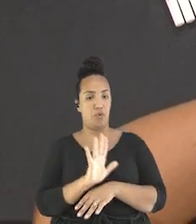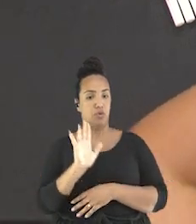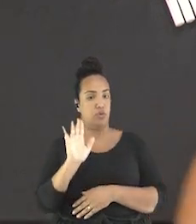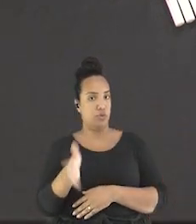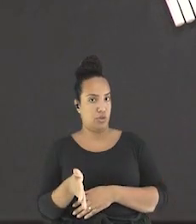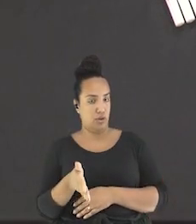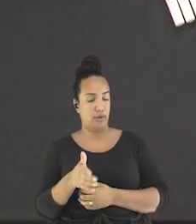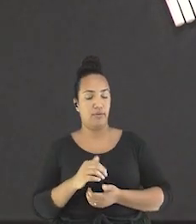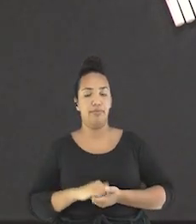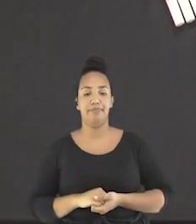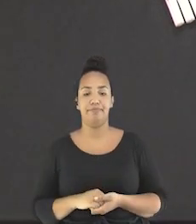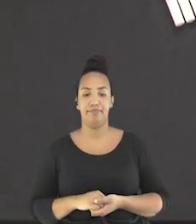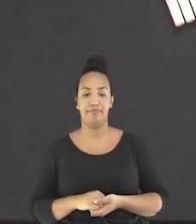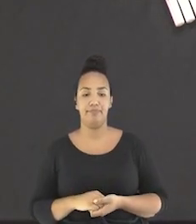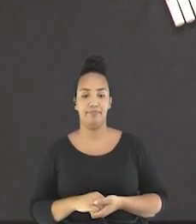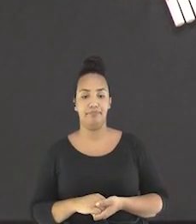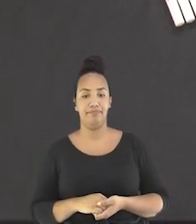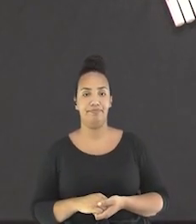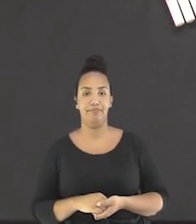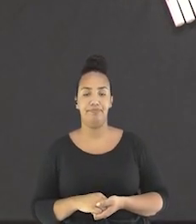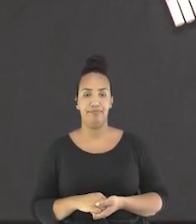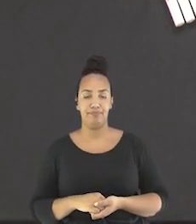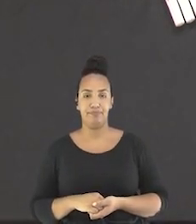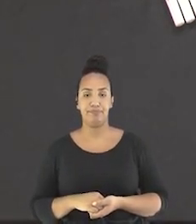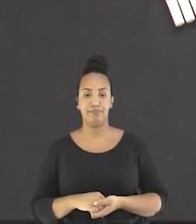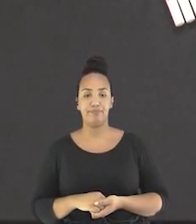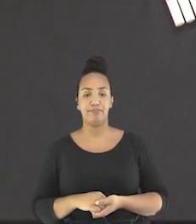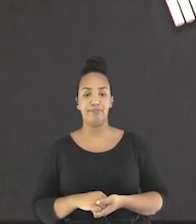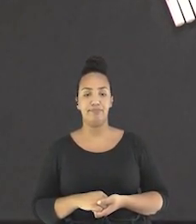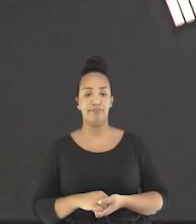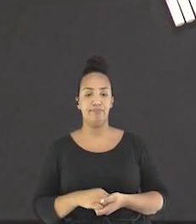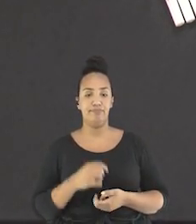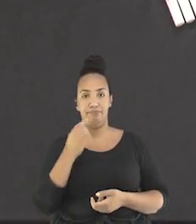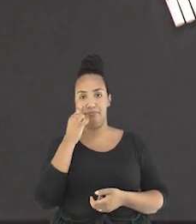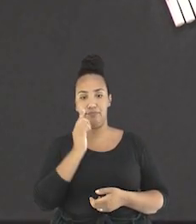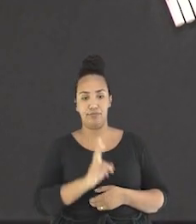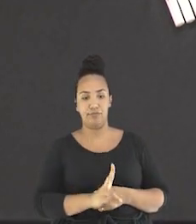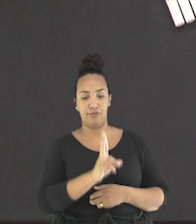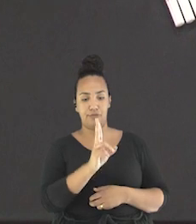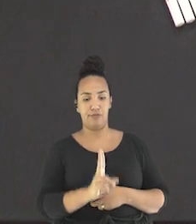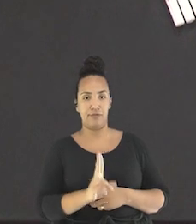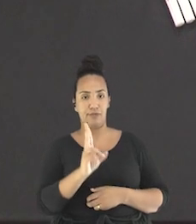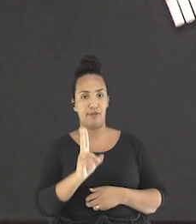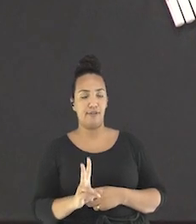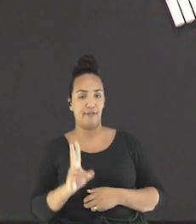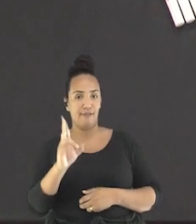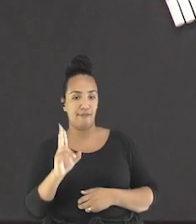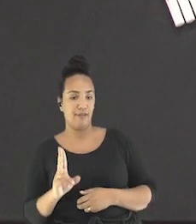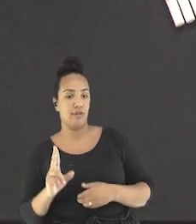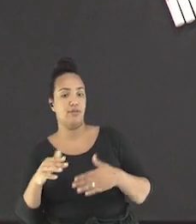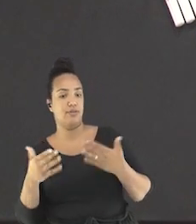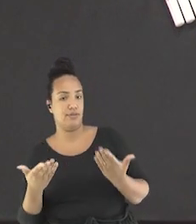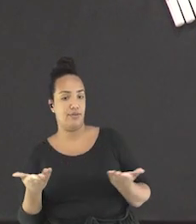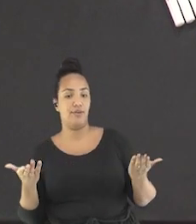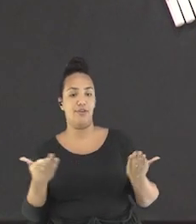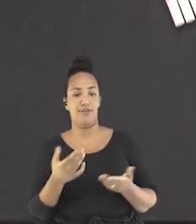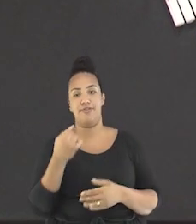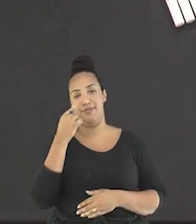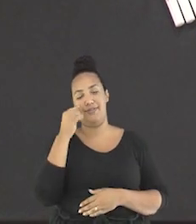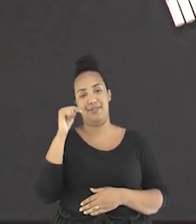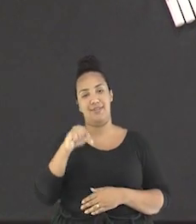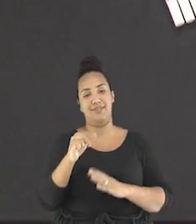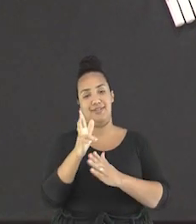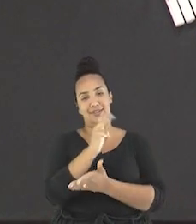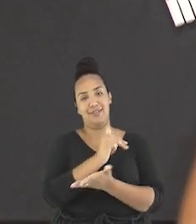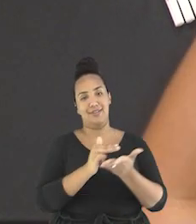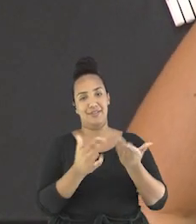jeitinho aqui, que eu já fiz para vocês verem como vai ficar o resultado. Essas tirinhas fininhas. E são com essas